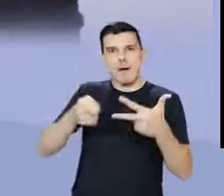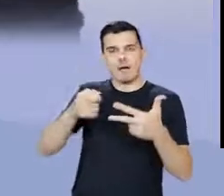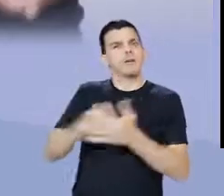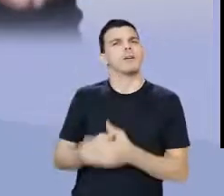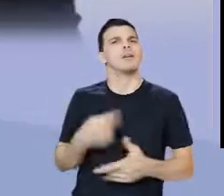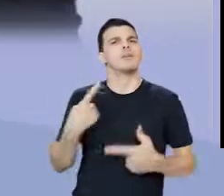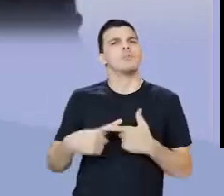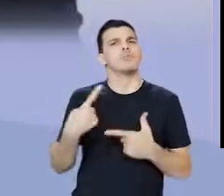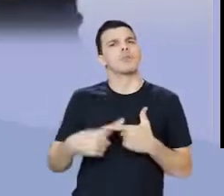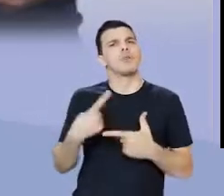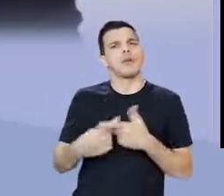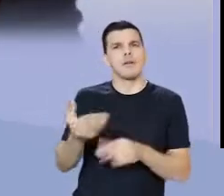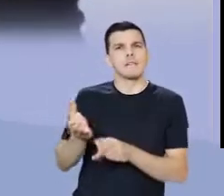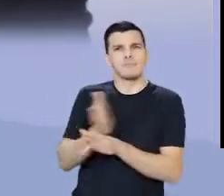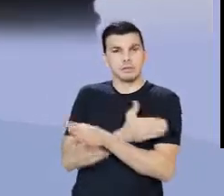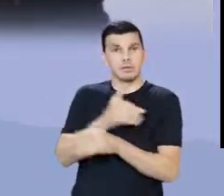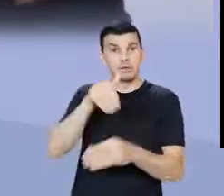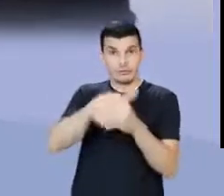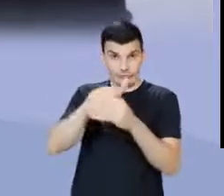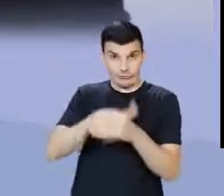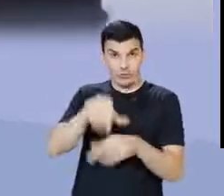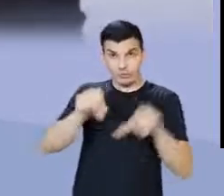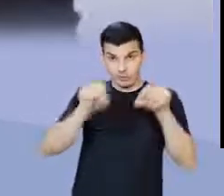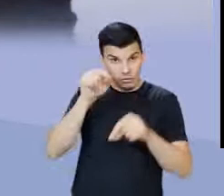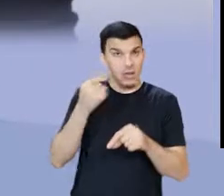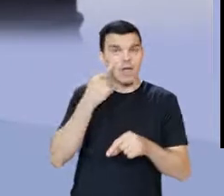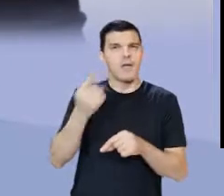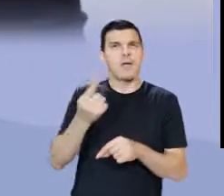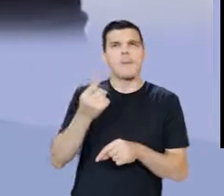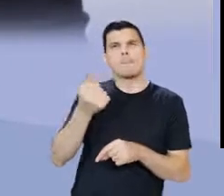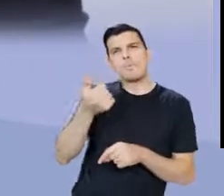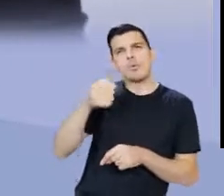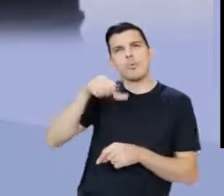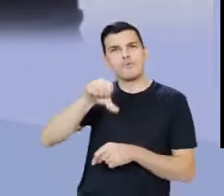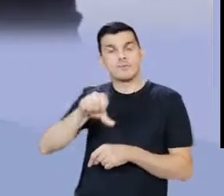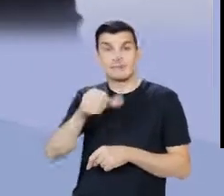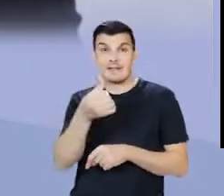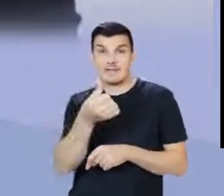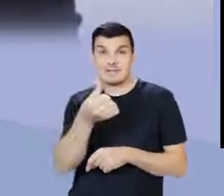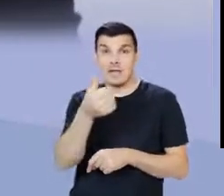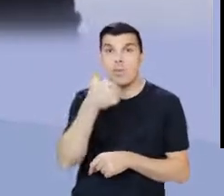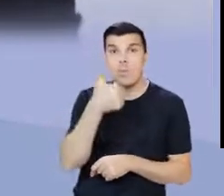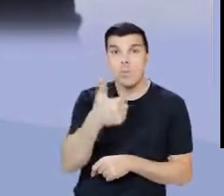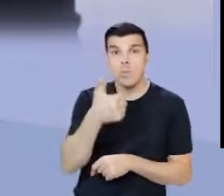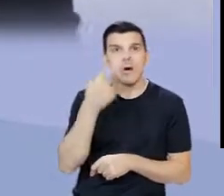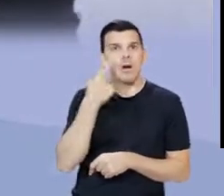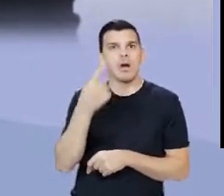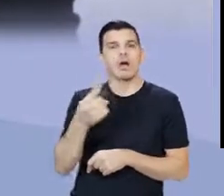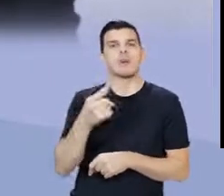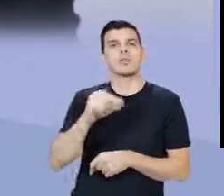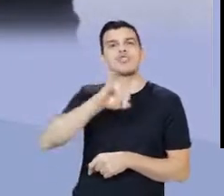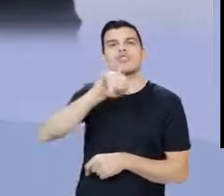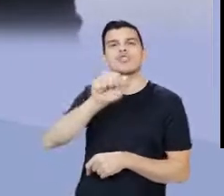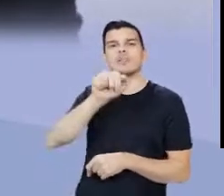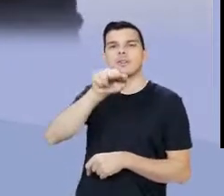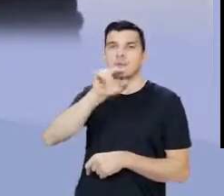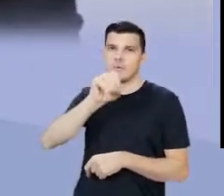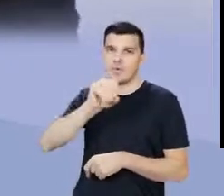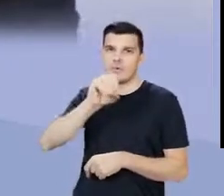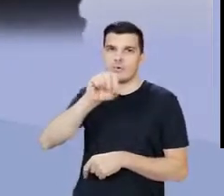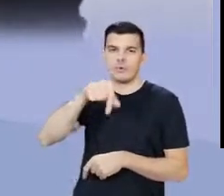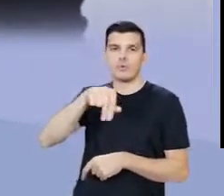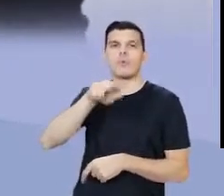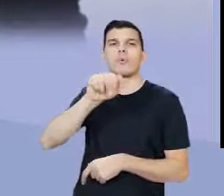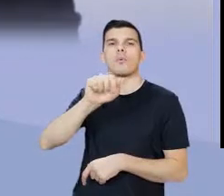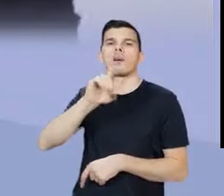executivo. É, porque a última vez que o povo havia escolhido alguém tinha sido lá em 1961, lá com Jânio da